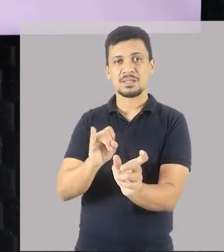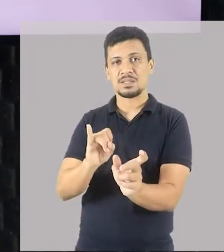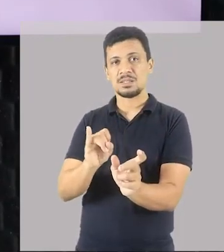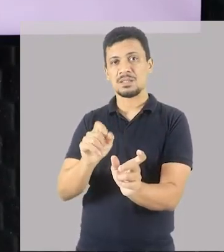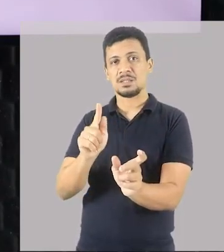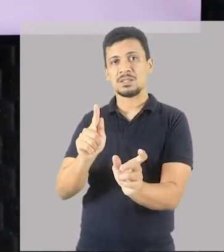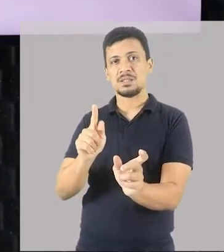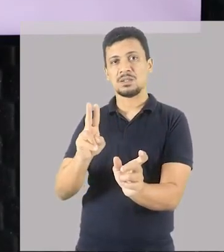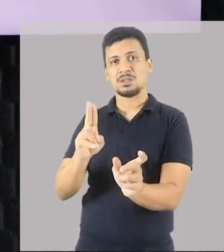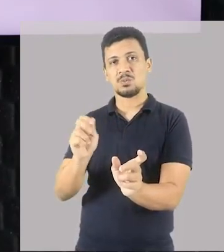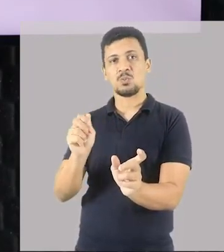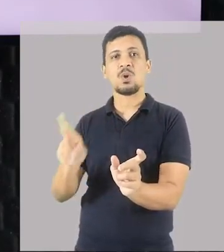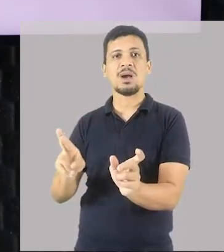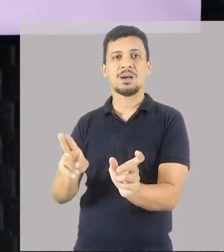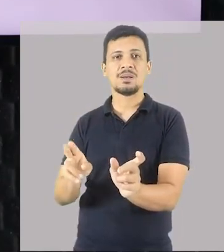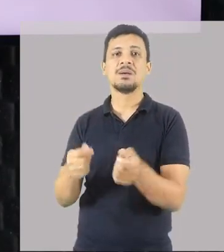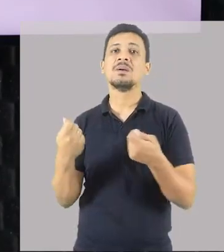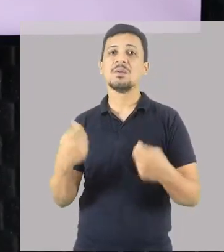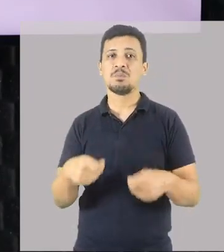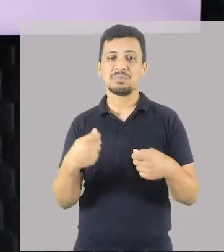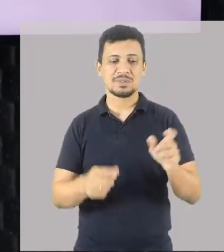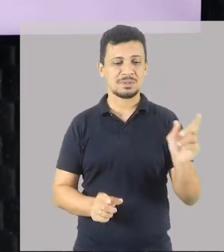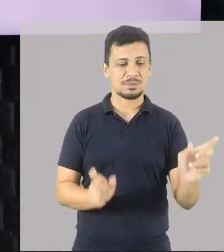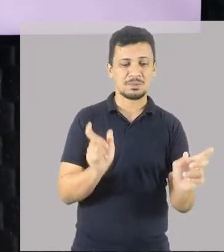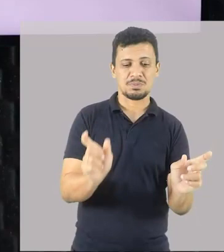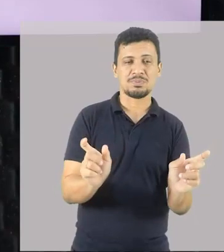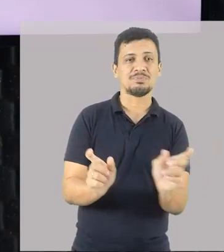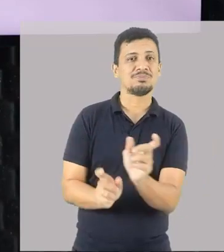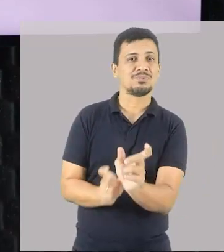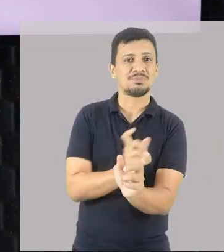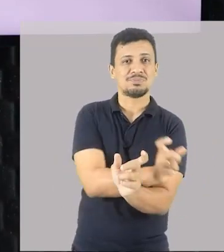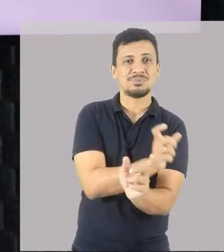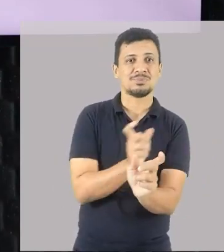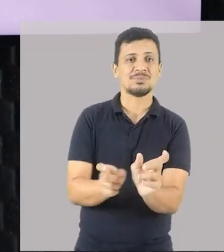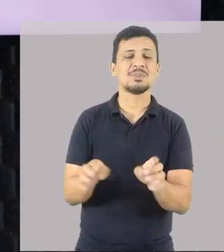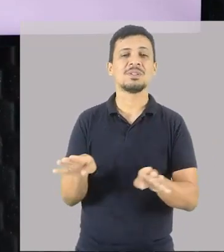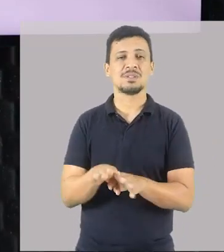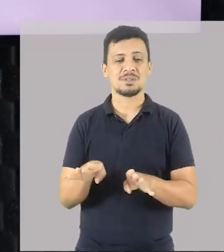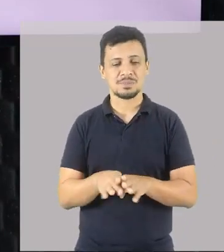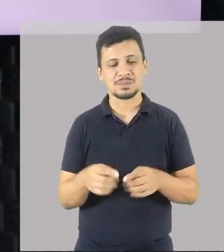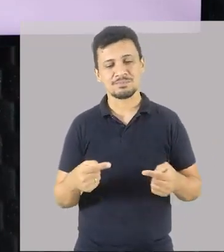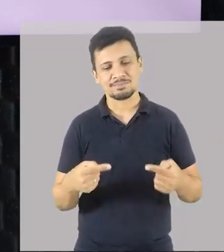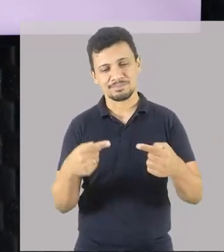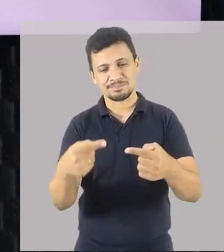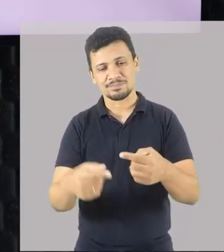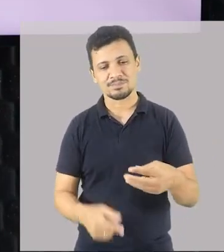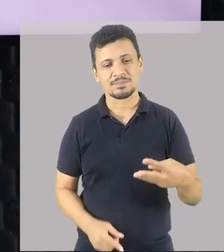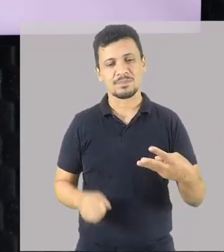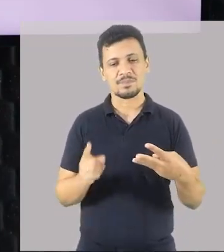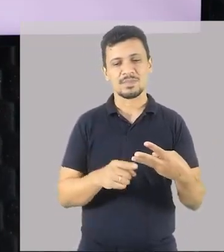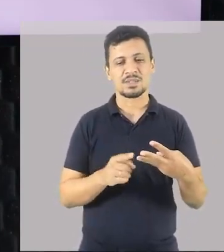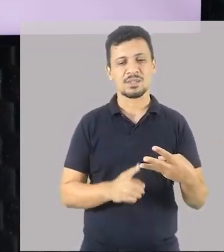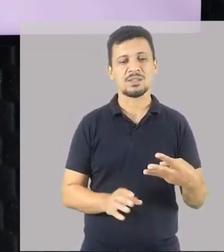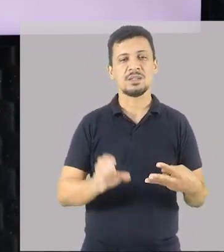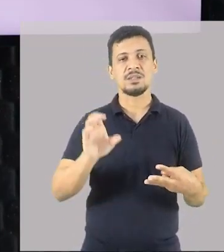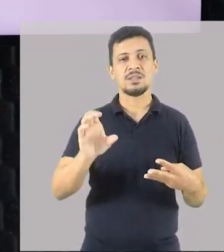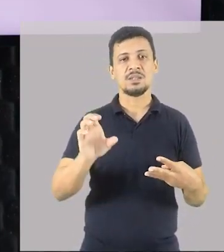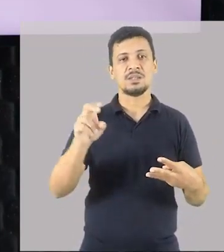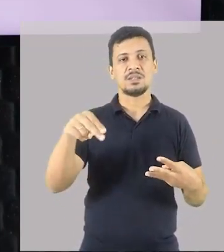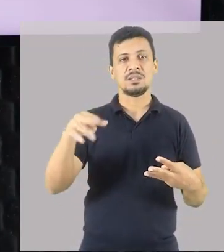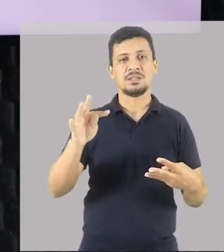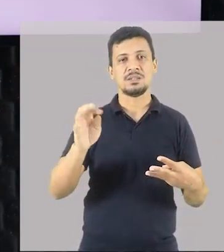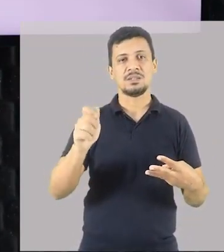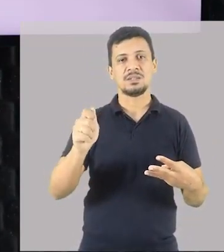do sufixo verbal. Então, neste caso, eles são também simultâneos. Entardecer vem de tarde.